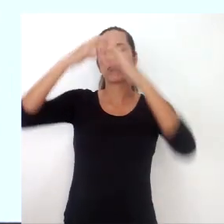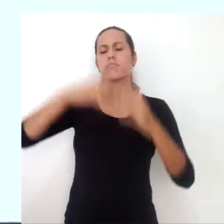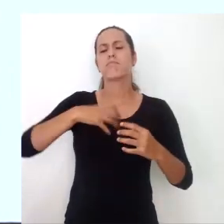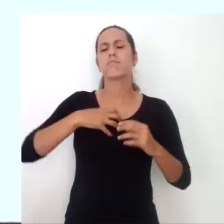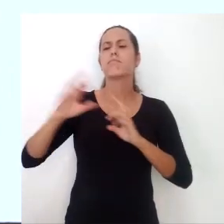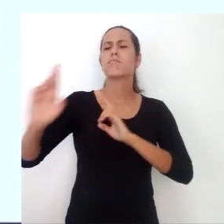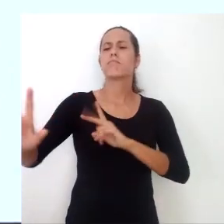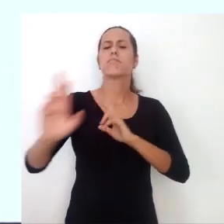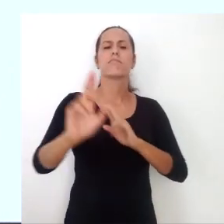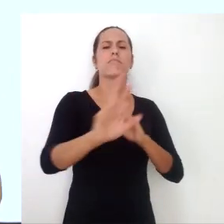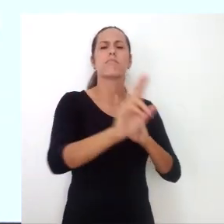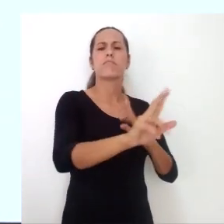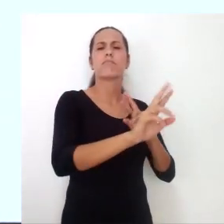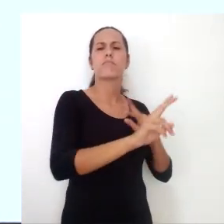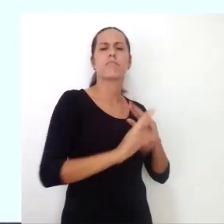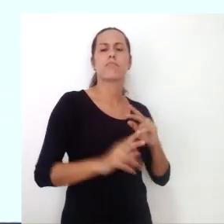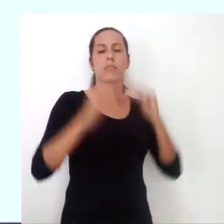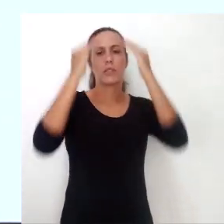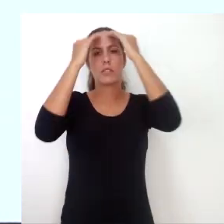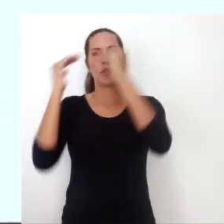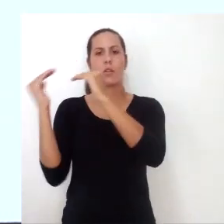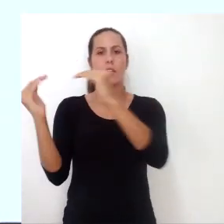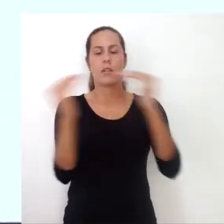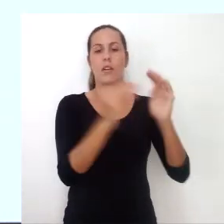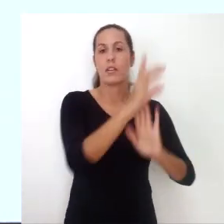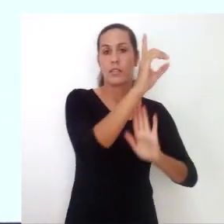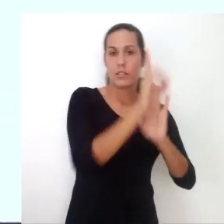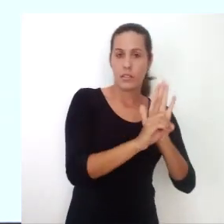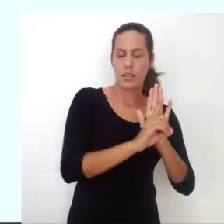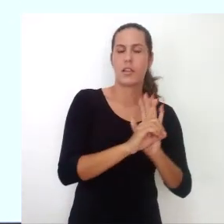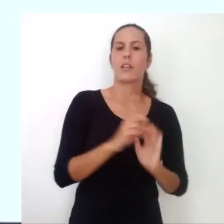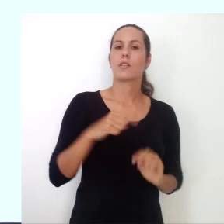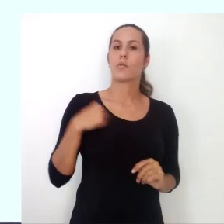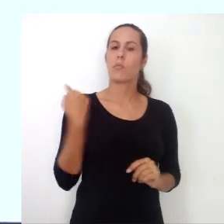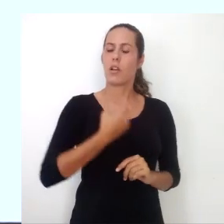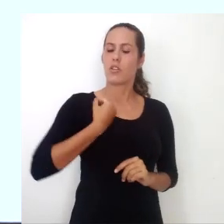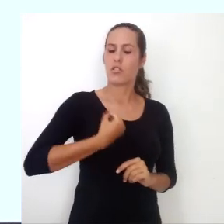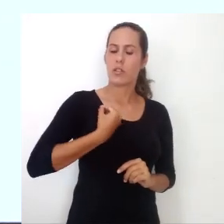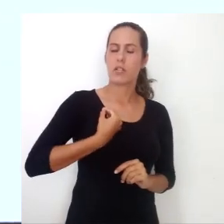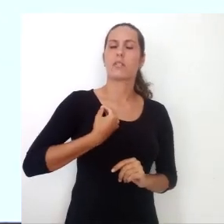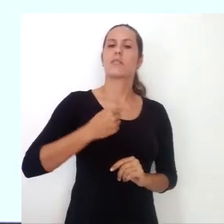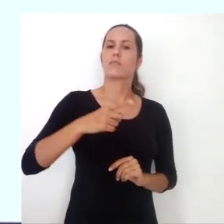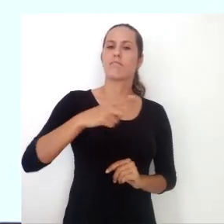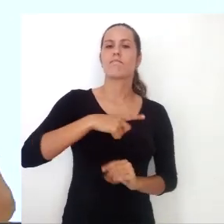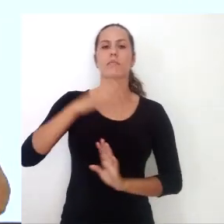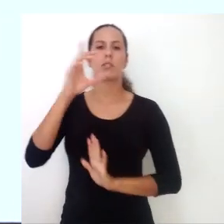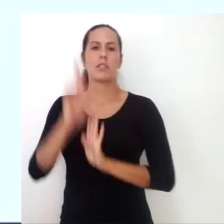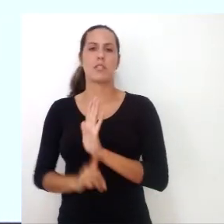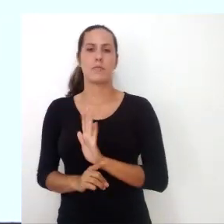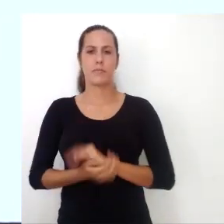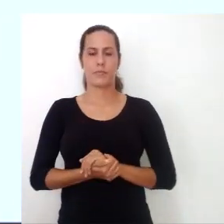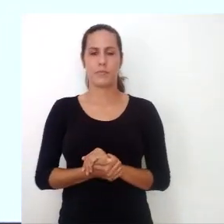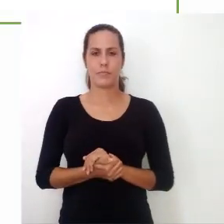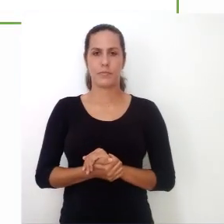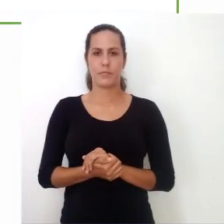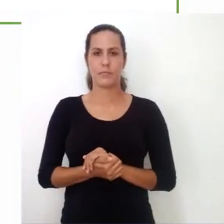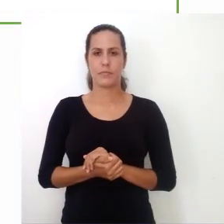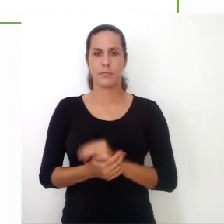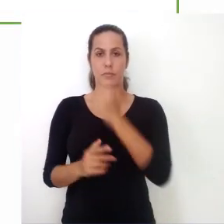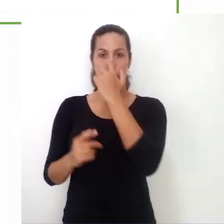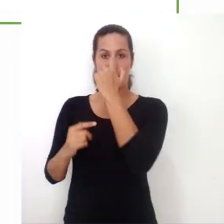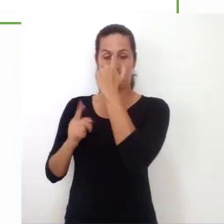ter respeito, o direito a ter direito. Vamos lá, mais uma vez acompanhe aí a tela.